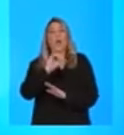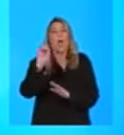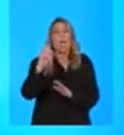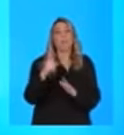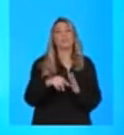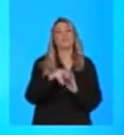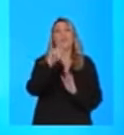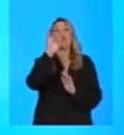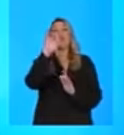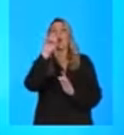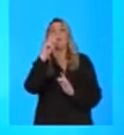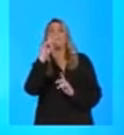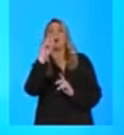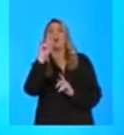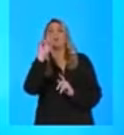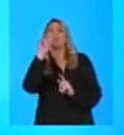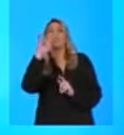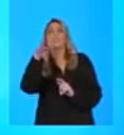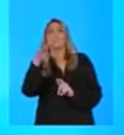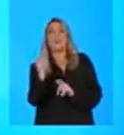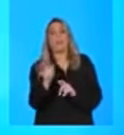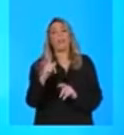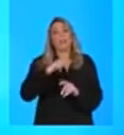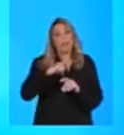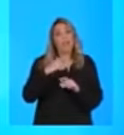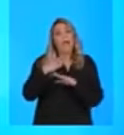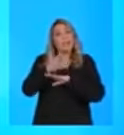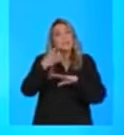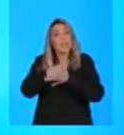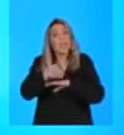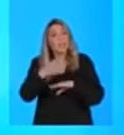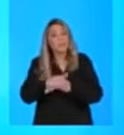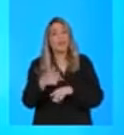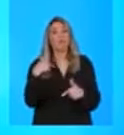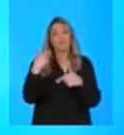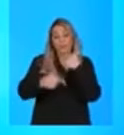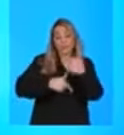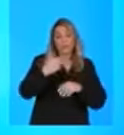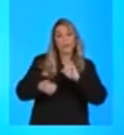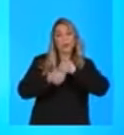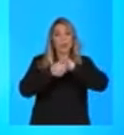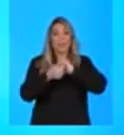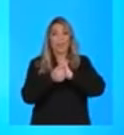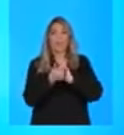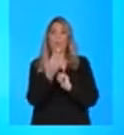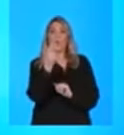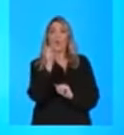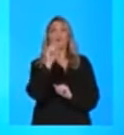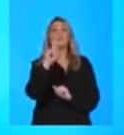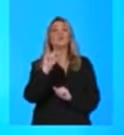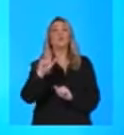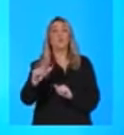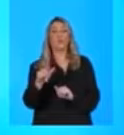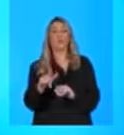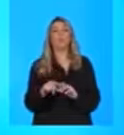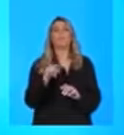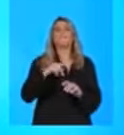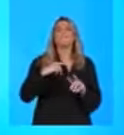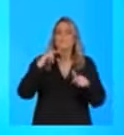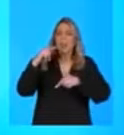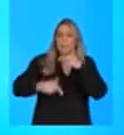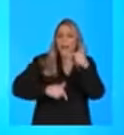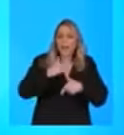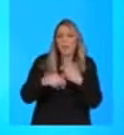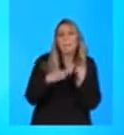zona da Leopoldina tivesse o acesso ao serviço qualidades assim como tem a zona sul é importante trabalharmos pela naturação da nossa